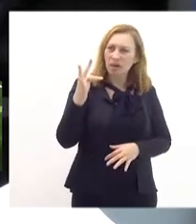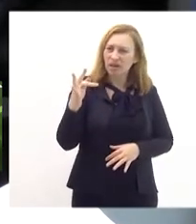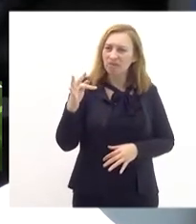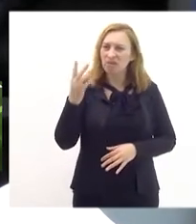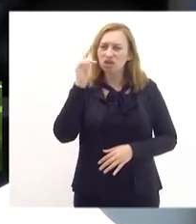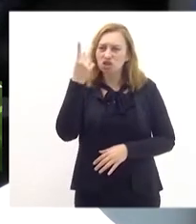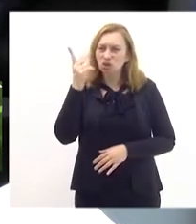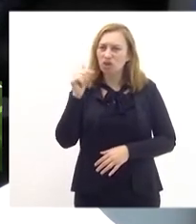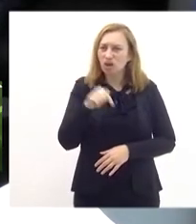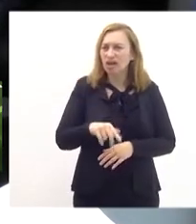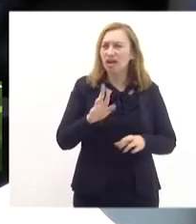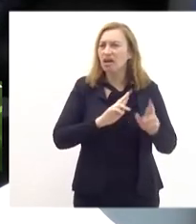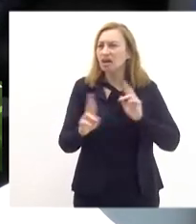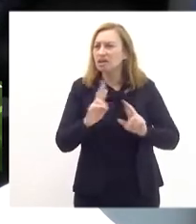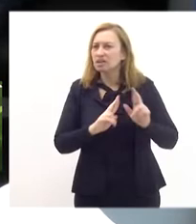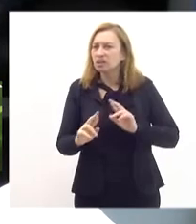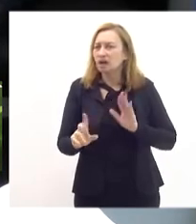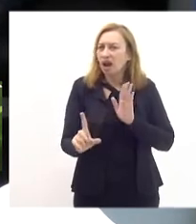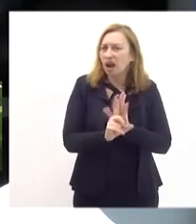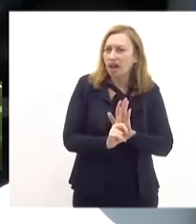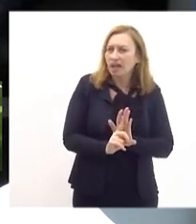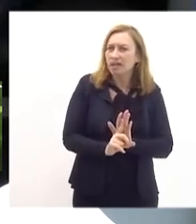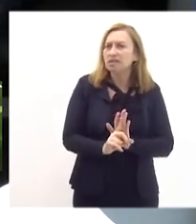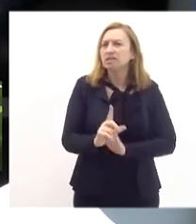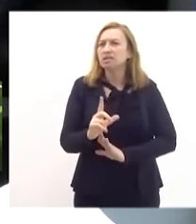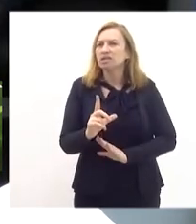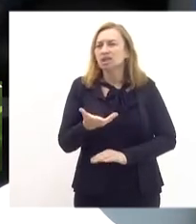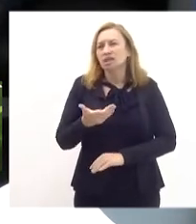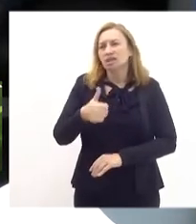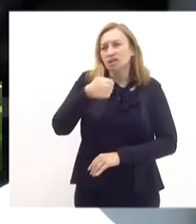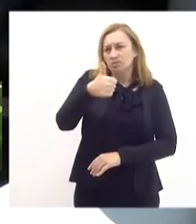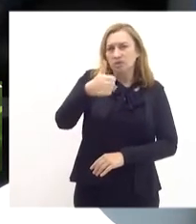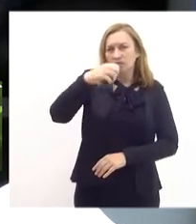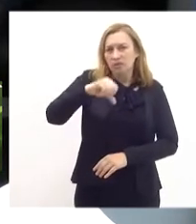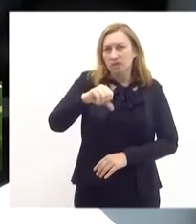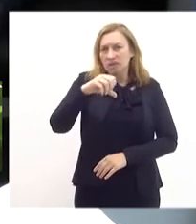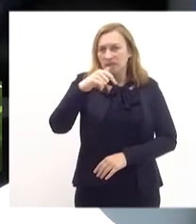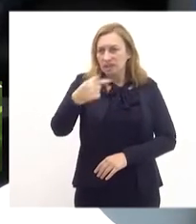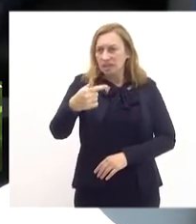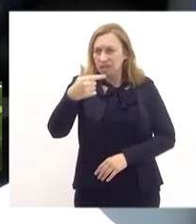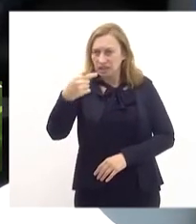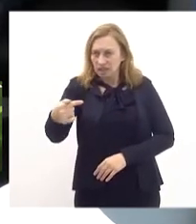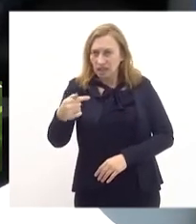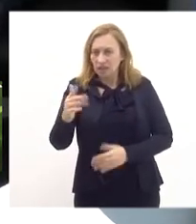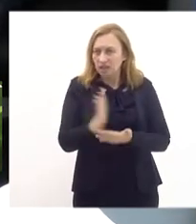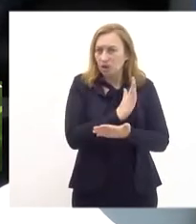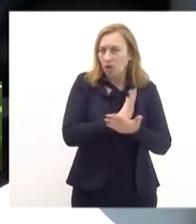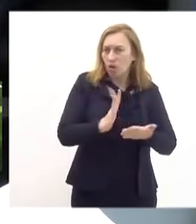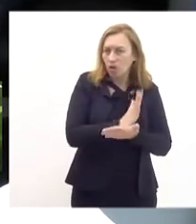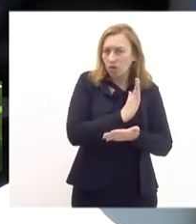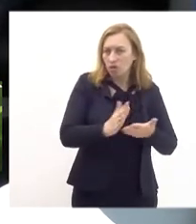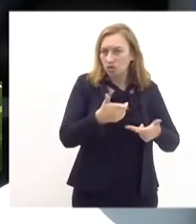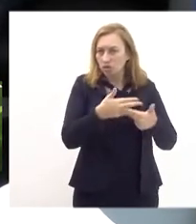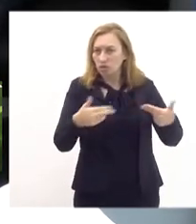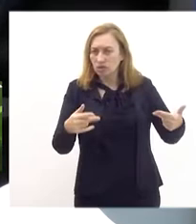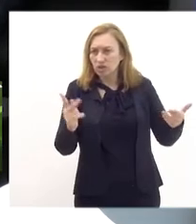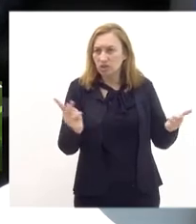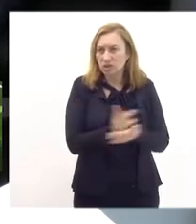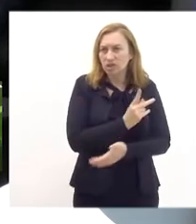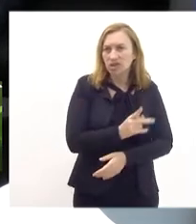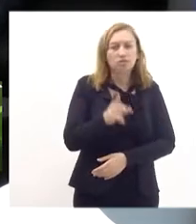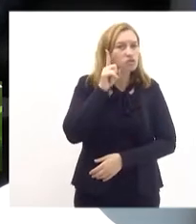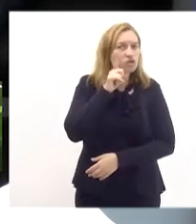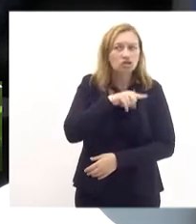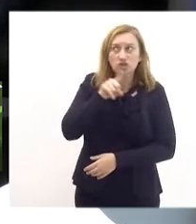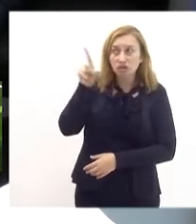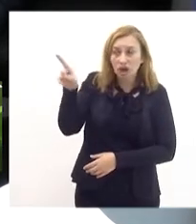aqui relacionado à legislação, a gente tem lá em 1977, diante de alguns escândalos que aconteceram nos Estados Unidos,